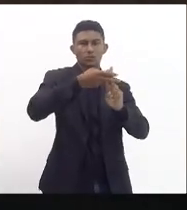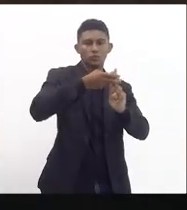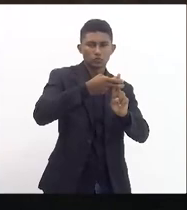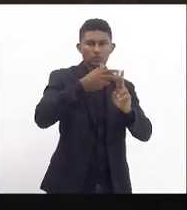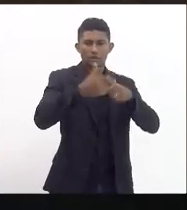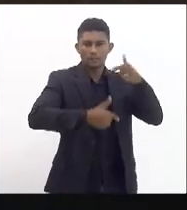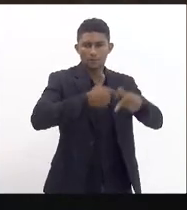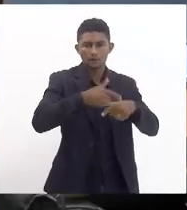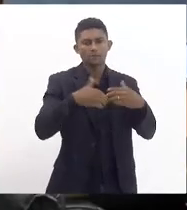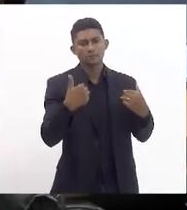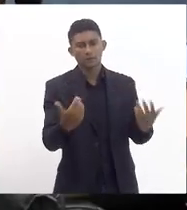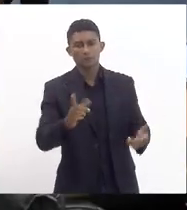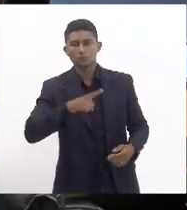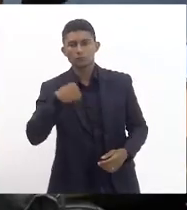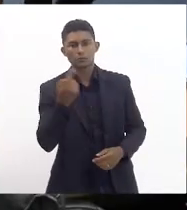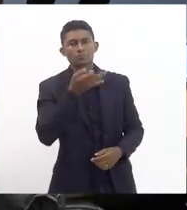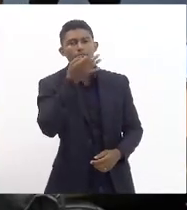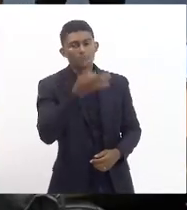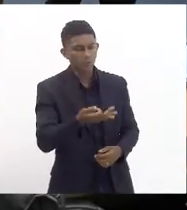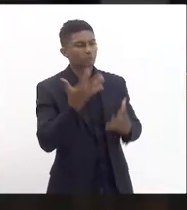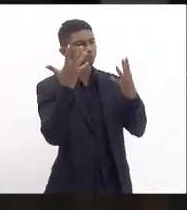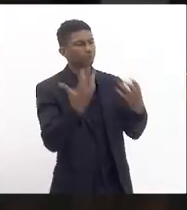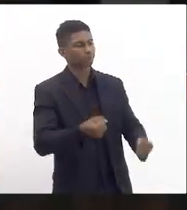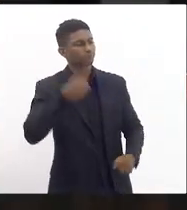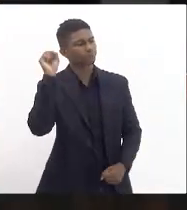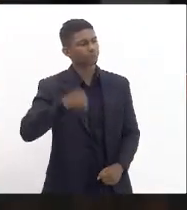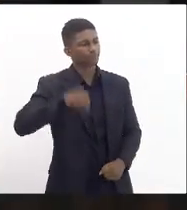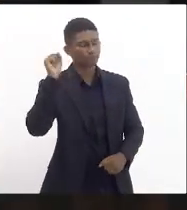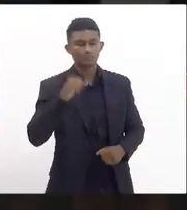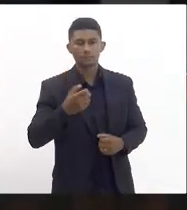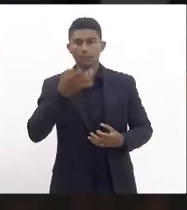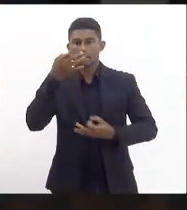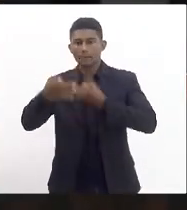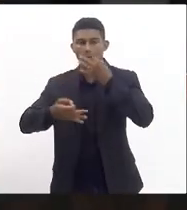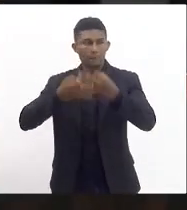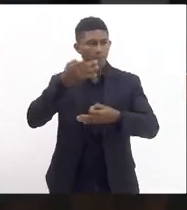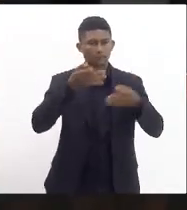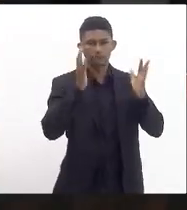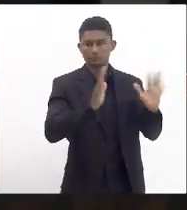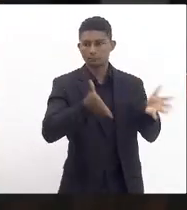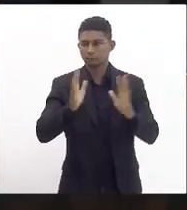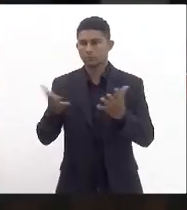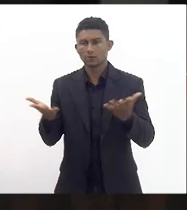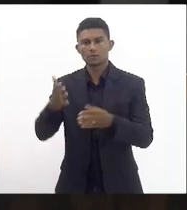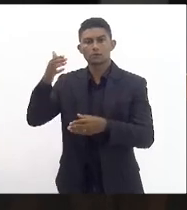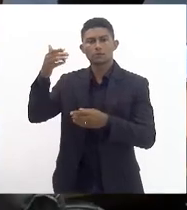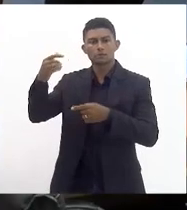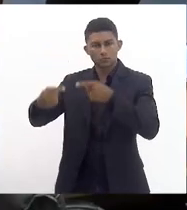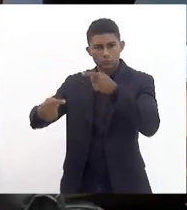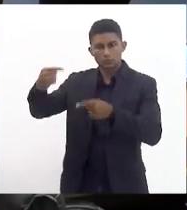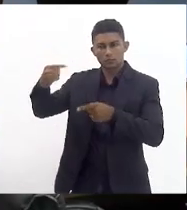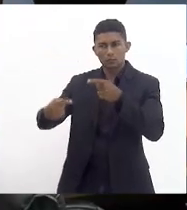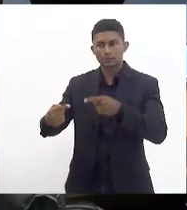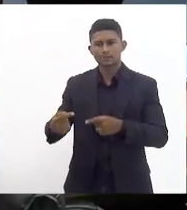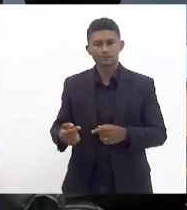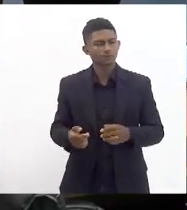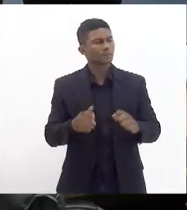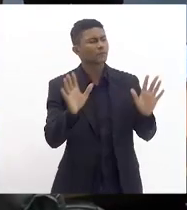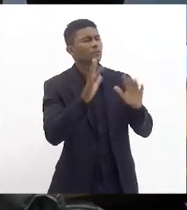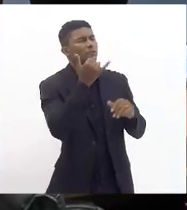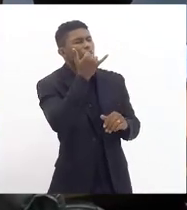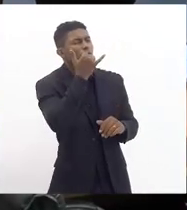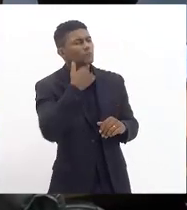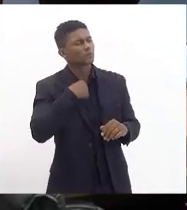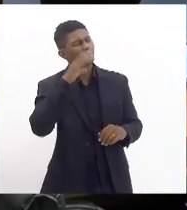é favorável. Com os pareceres emitidos, em discussão. Presidente, desculpe, eu estou aqui desatento. A gente